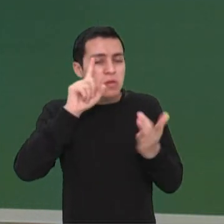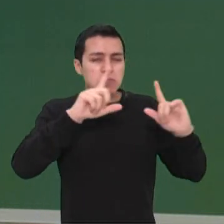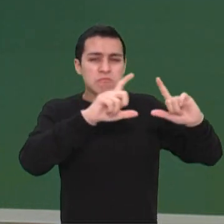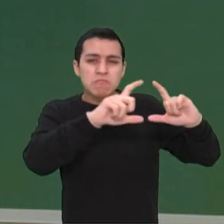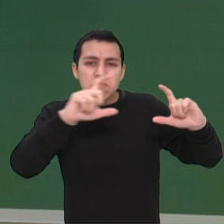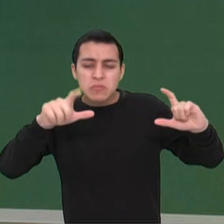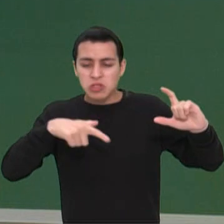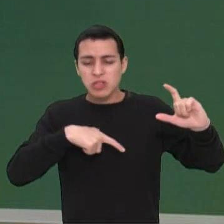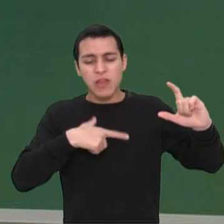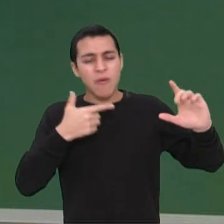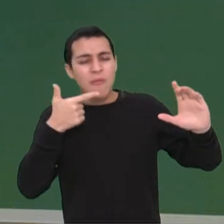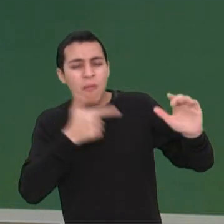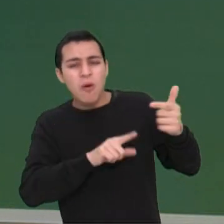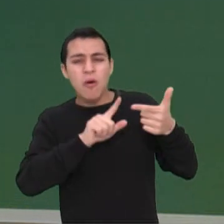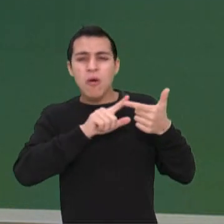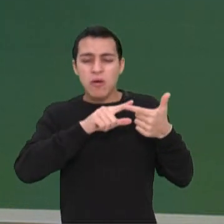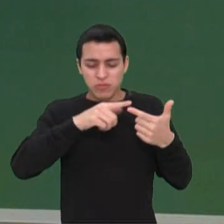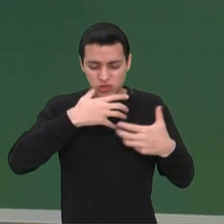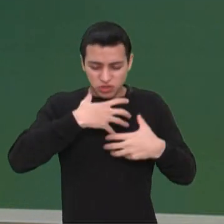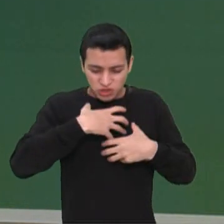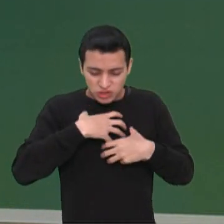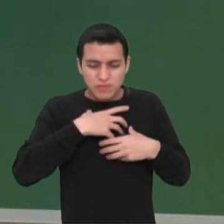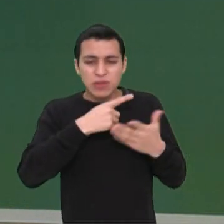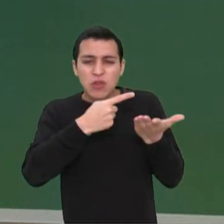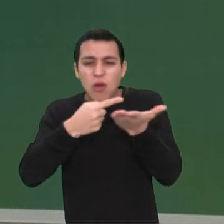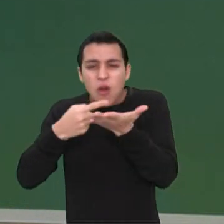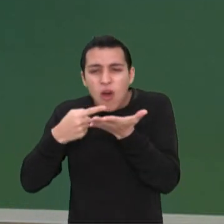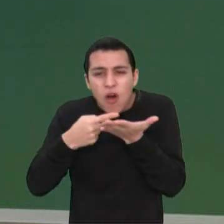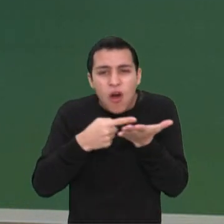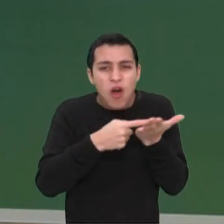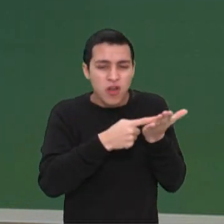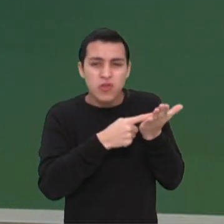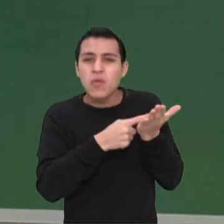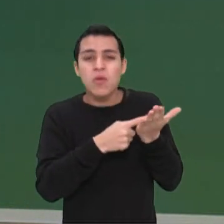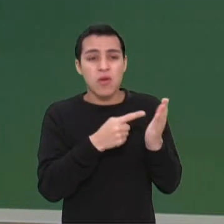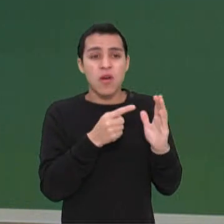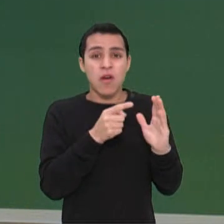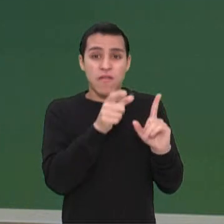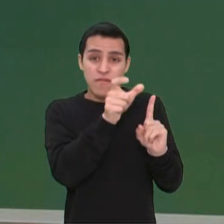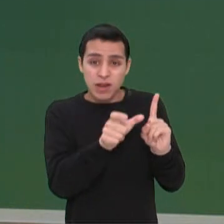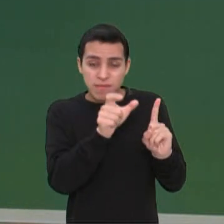modos de comportamentos, valores, sentimentos, códigos verbais e não verbais.